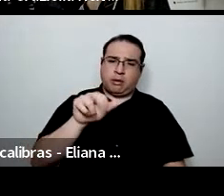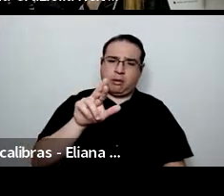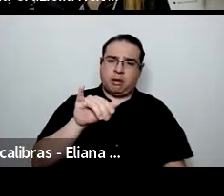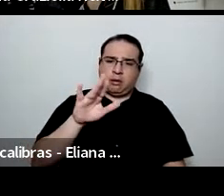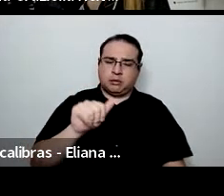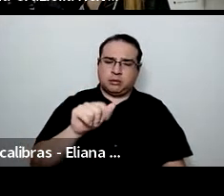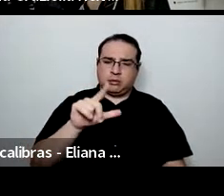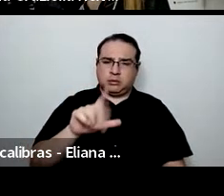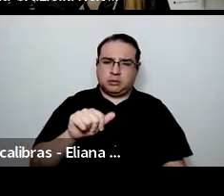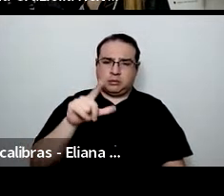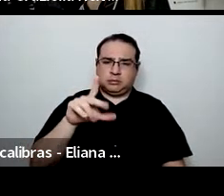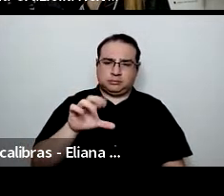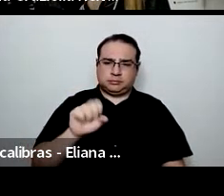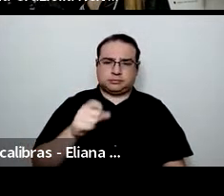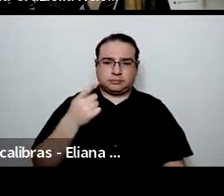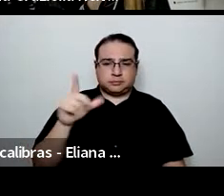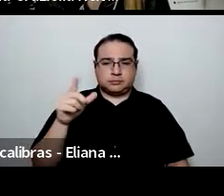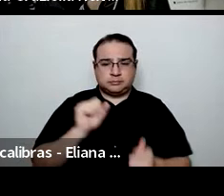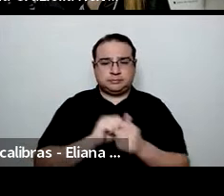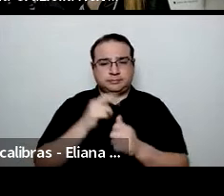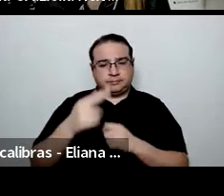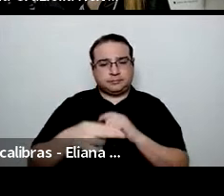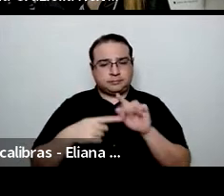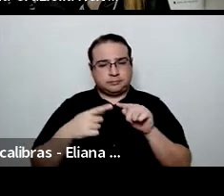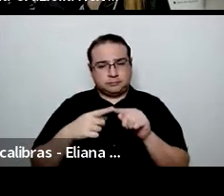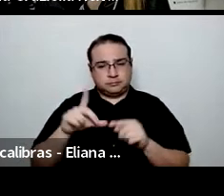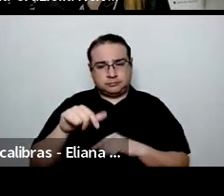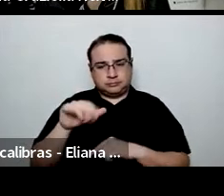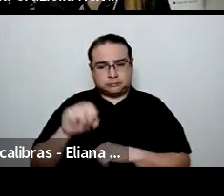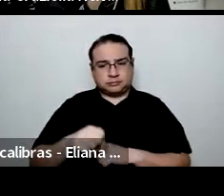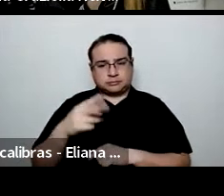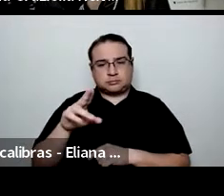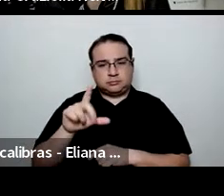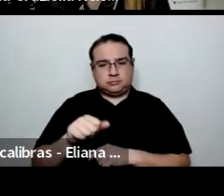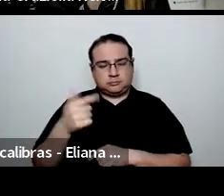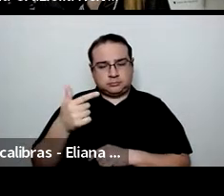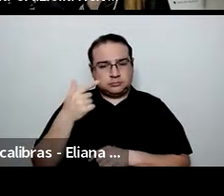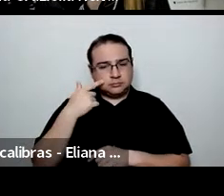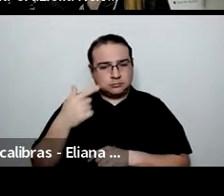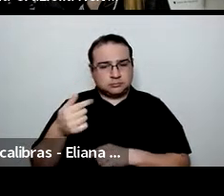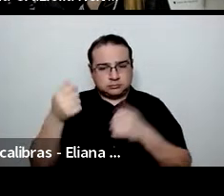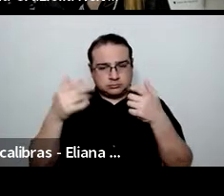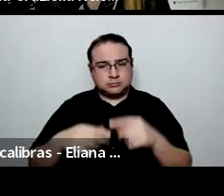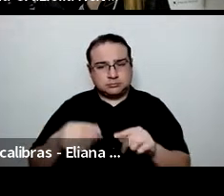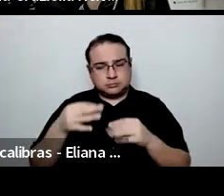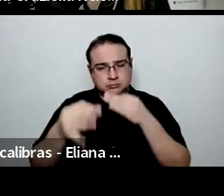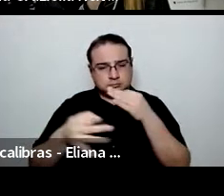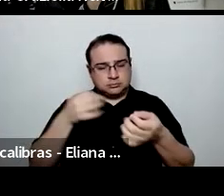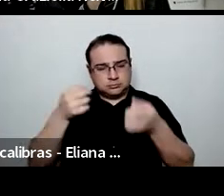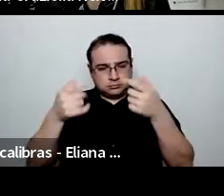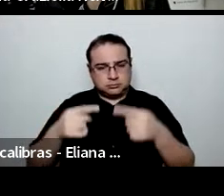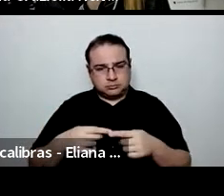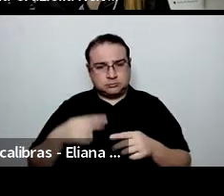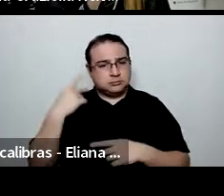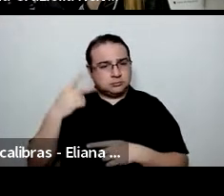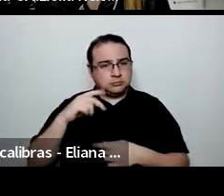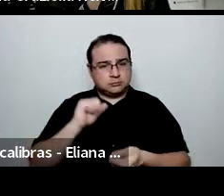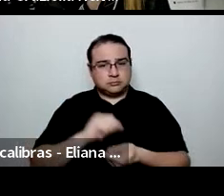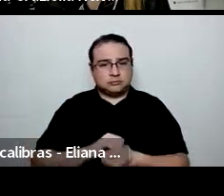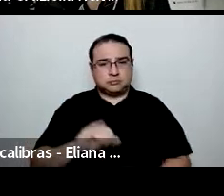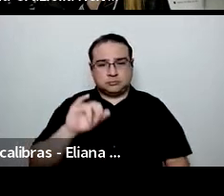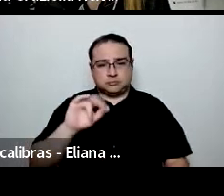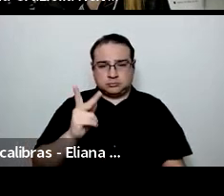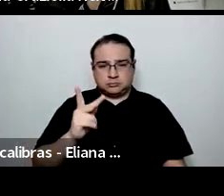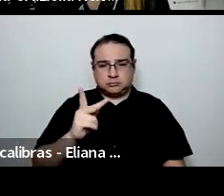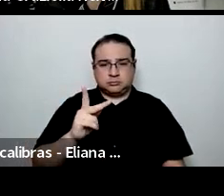Lopes Gomes baixo e outros relator o juiz - Souza segundo parecer do Ministério Público eleitoral é medido pelo procurador Wilton Araújo